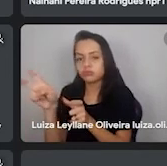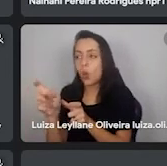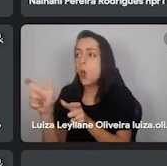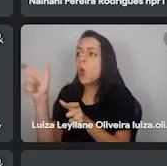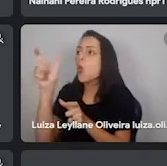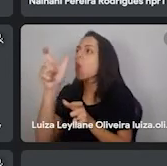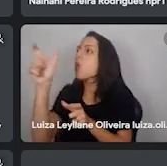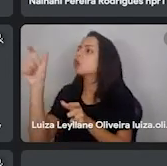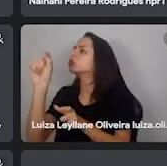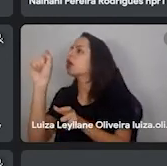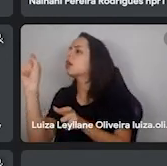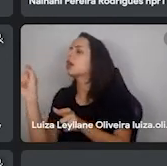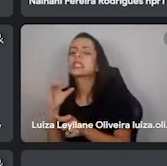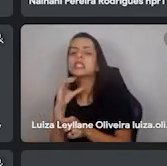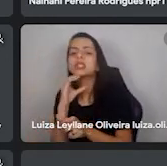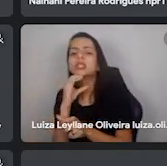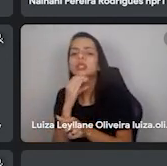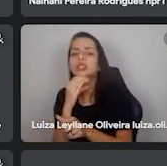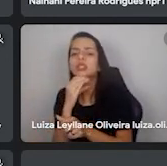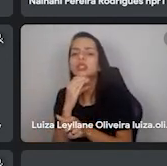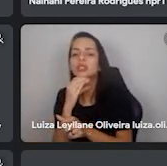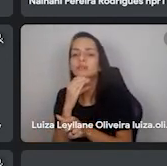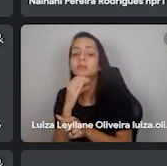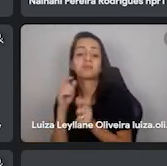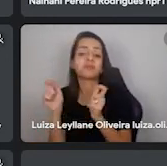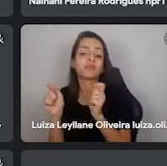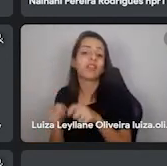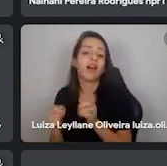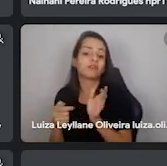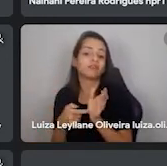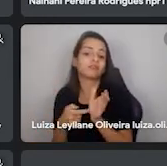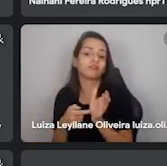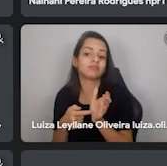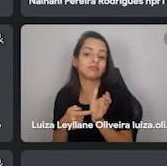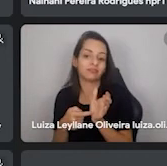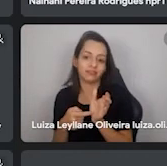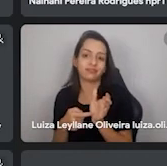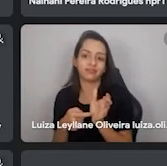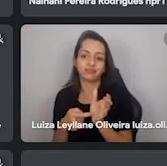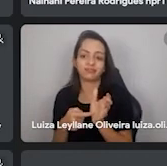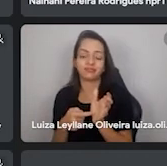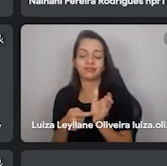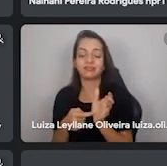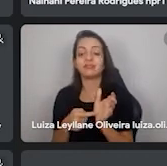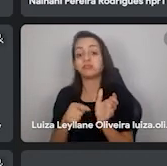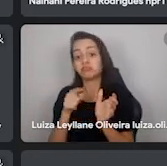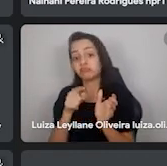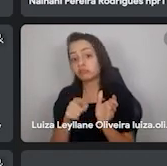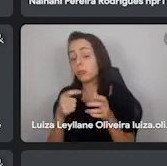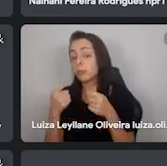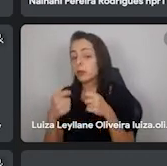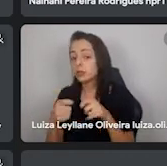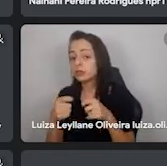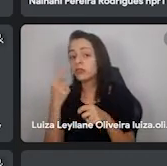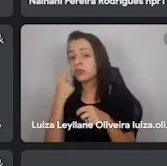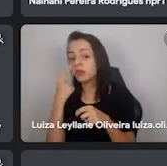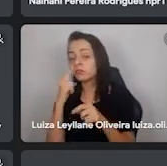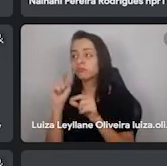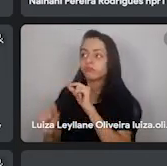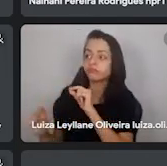quente ali nas conexões. Aí você tem que